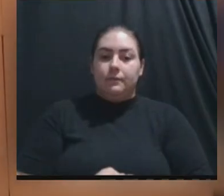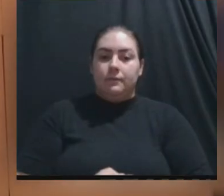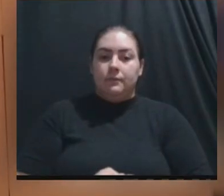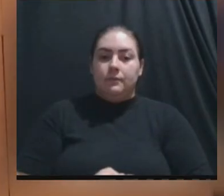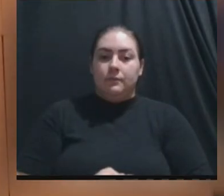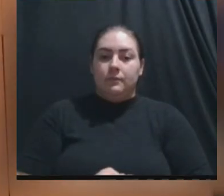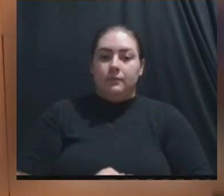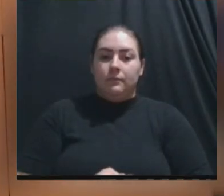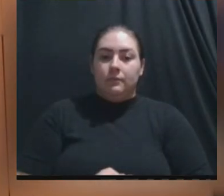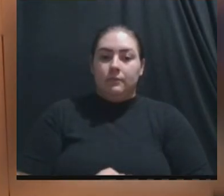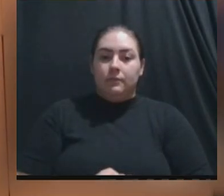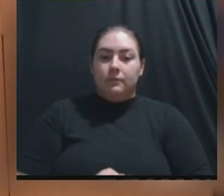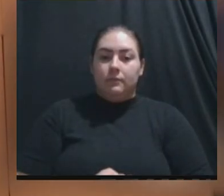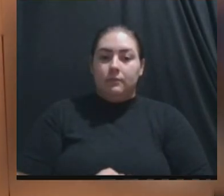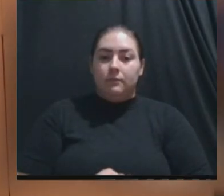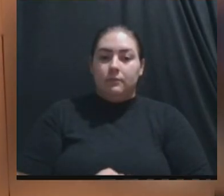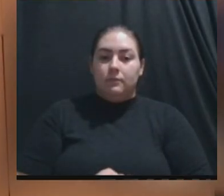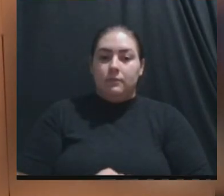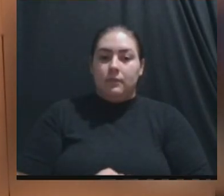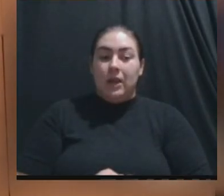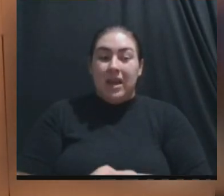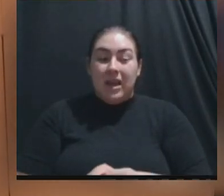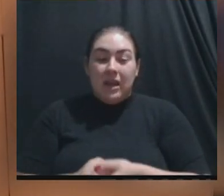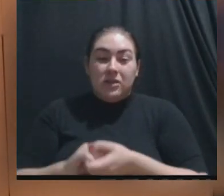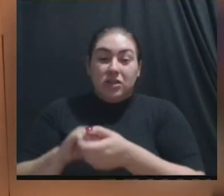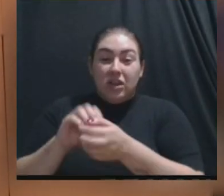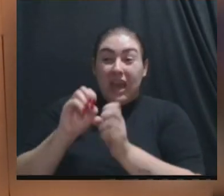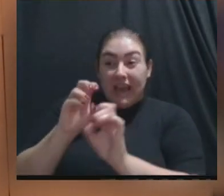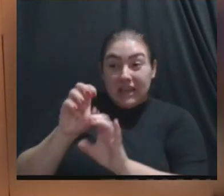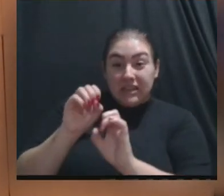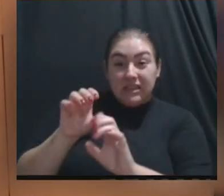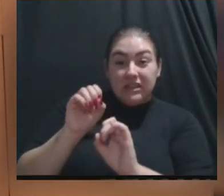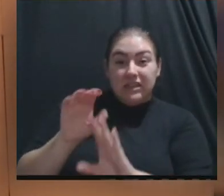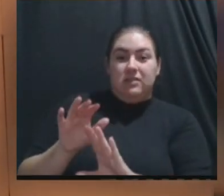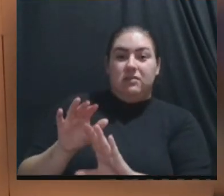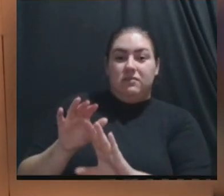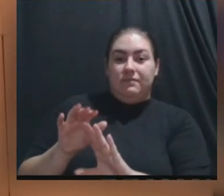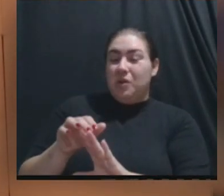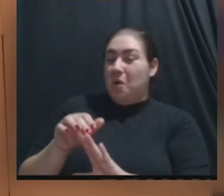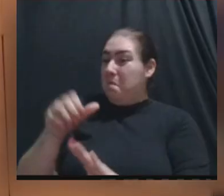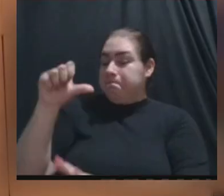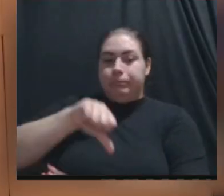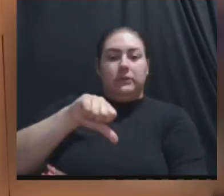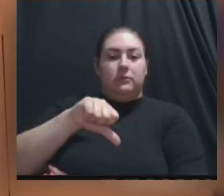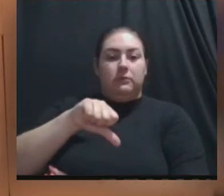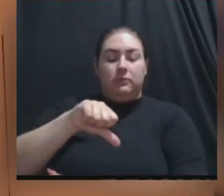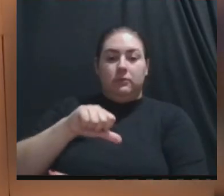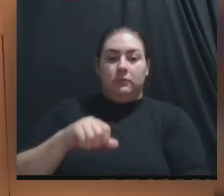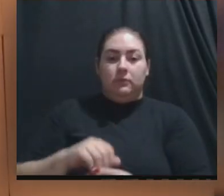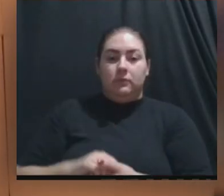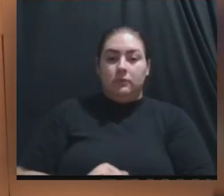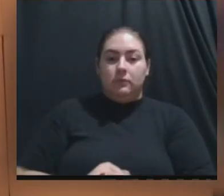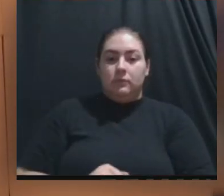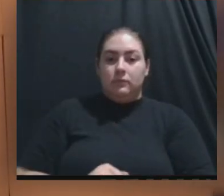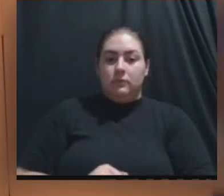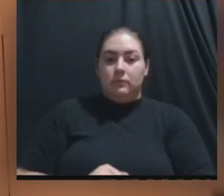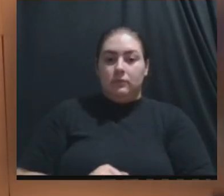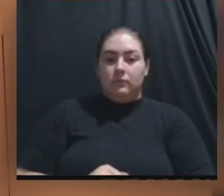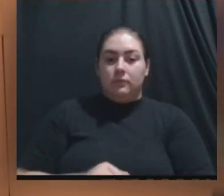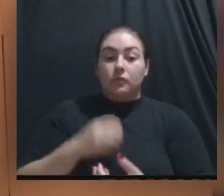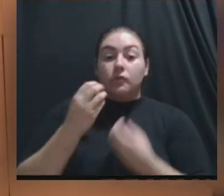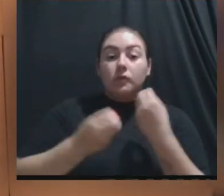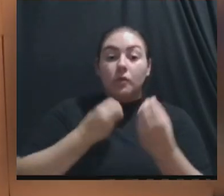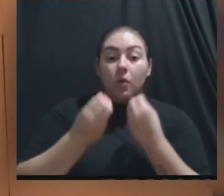da alfabetização das crianças na rede de Campinas. Porém, como que esses